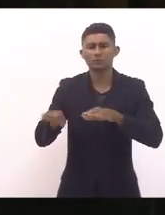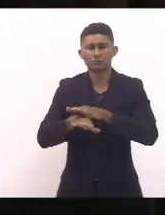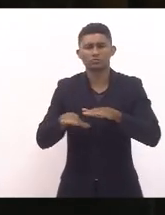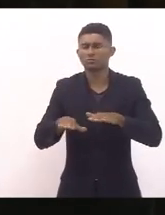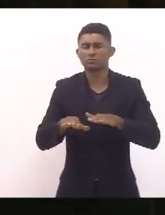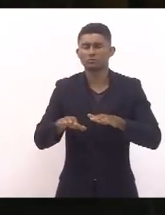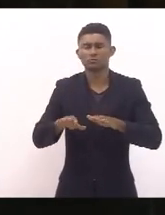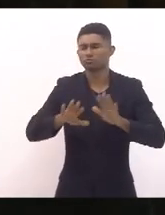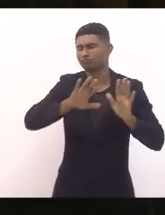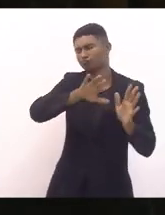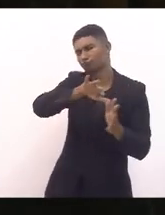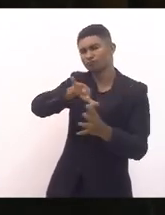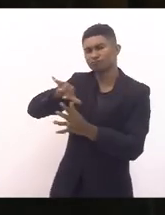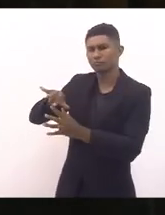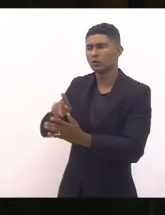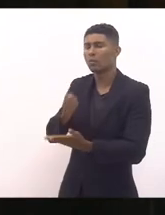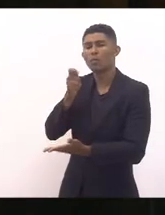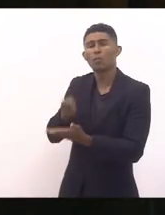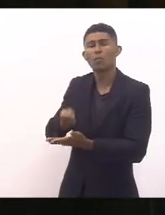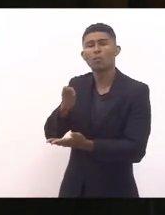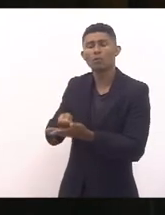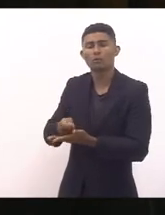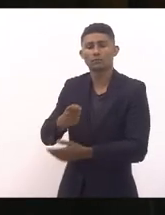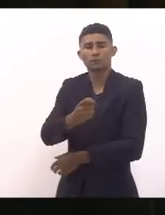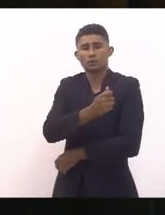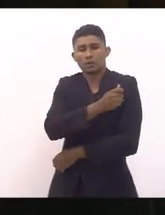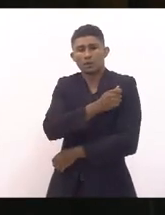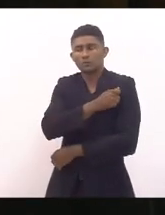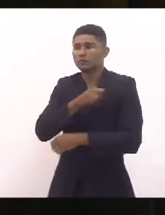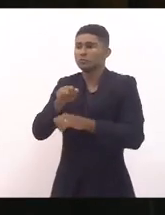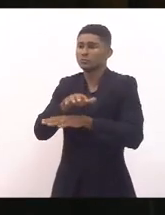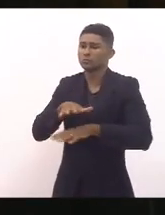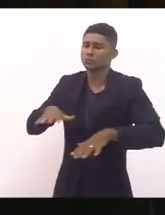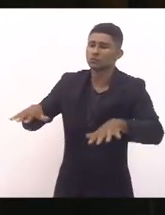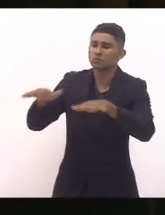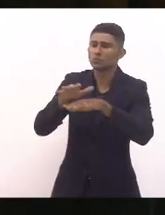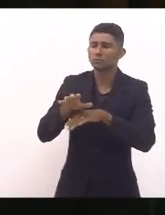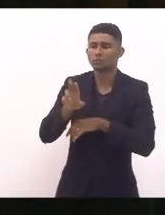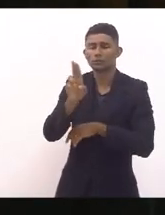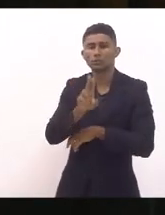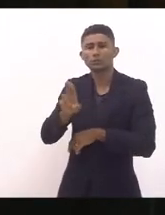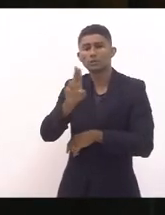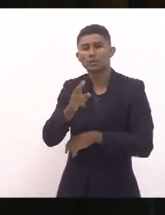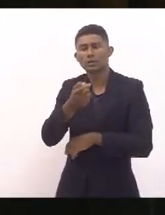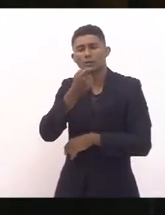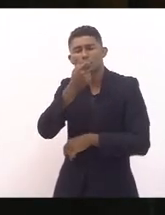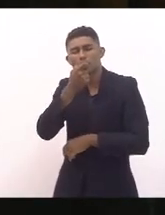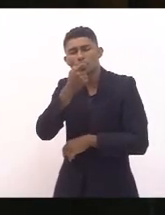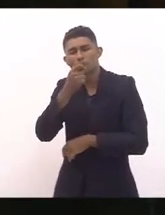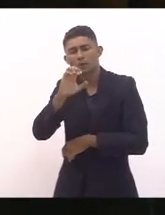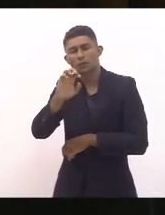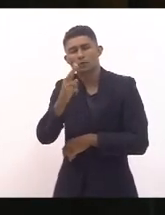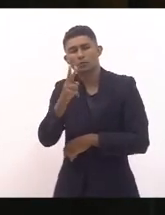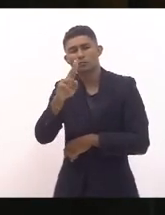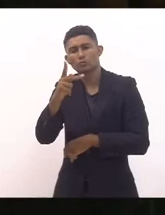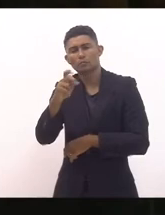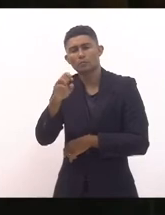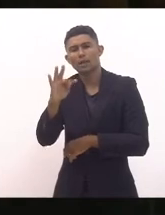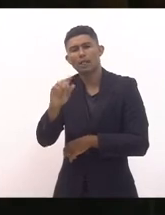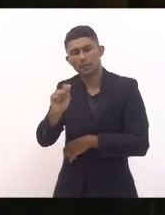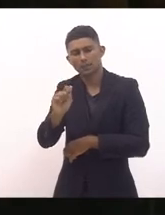e obrigou as crianças a usarem chupetas. Aí eu pergunto a